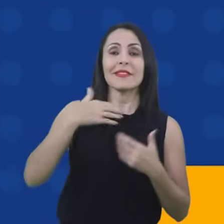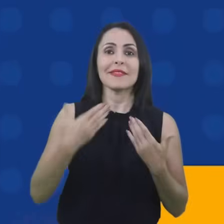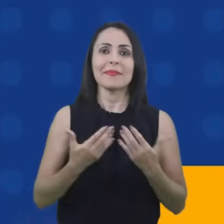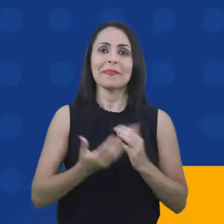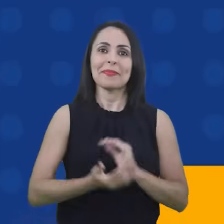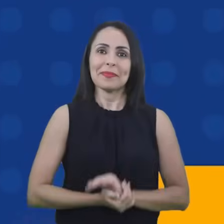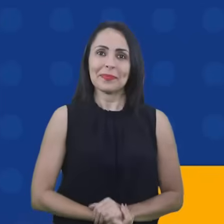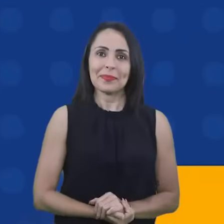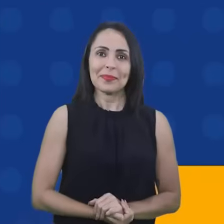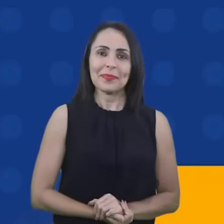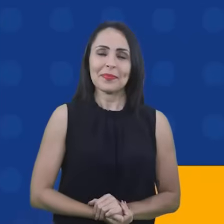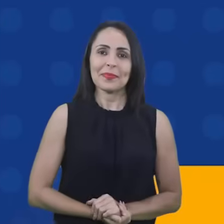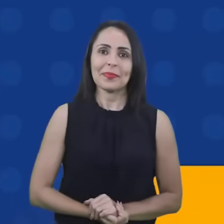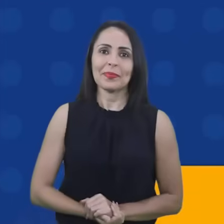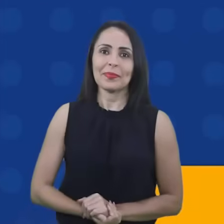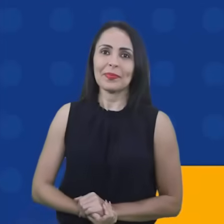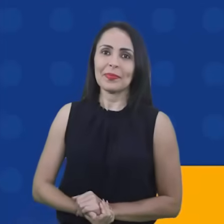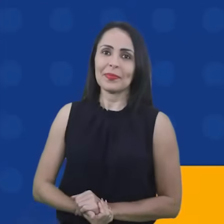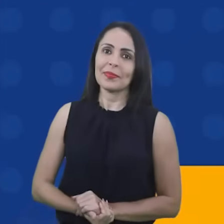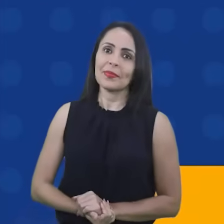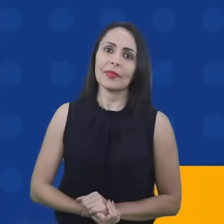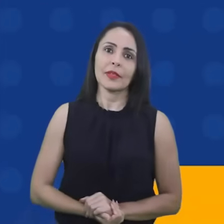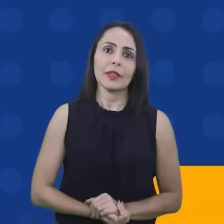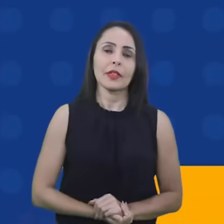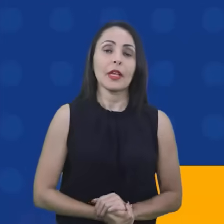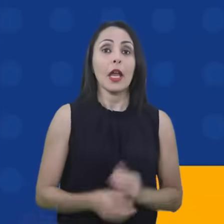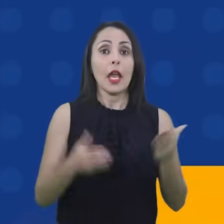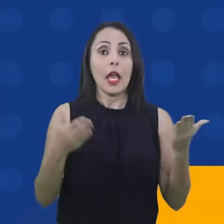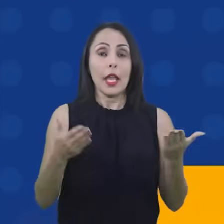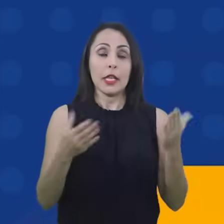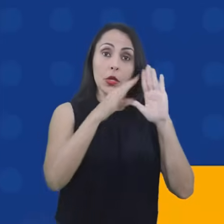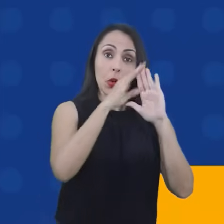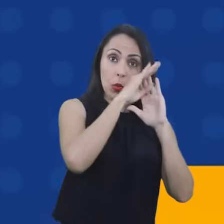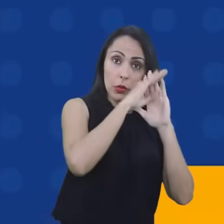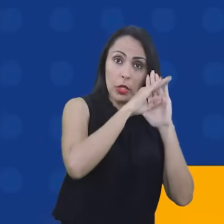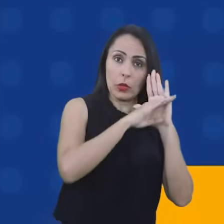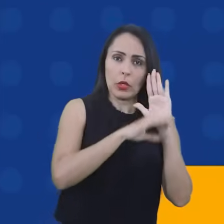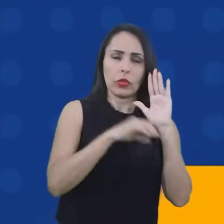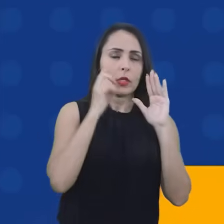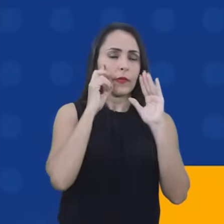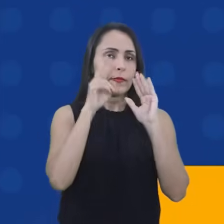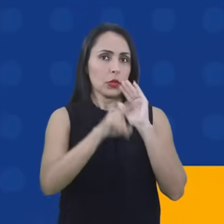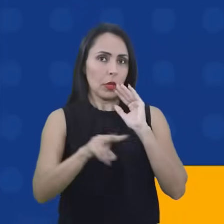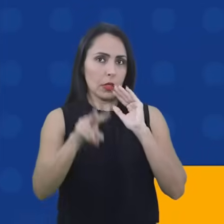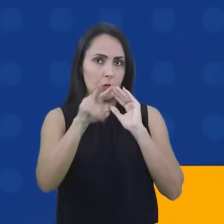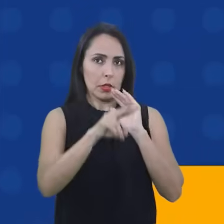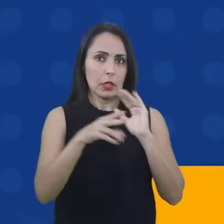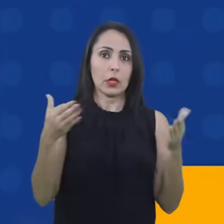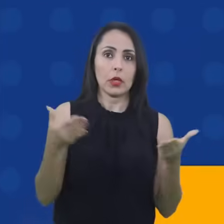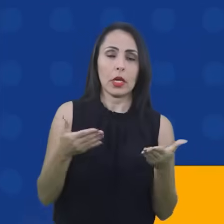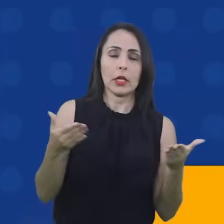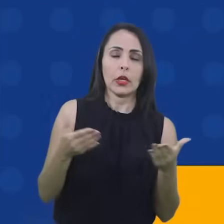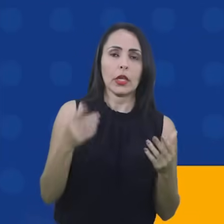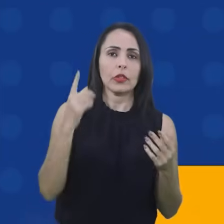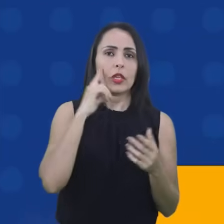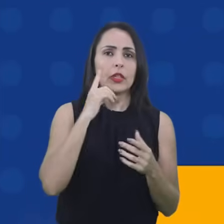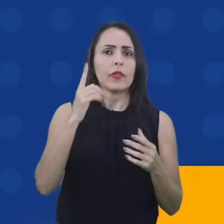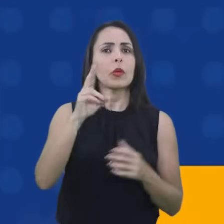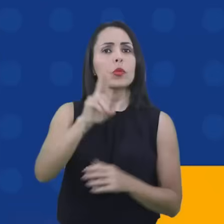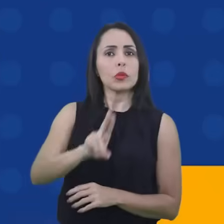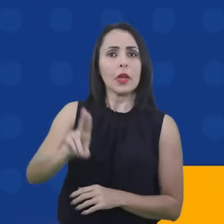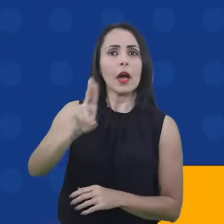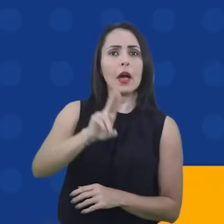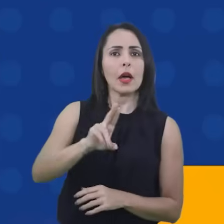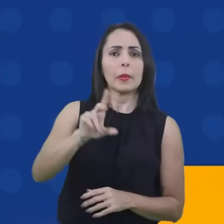conosco. Bem, esse roteiro que a gente está visualizando é o roteiro que a gente irá